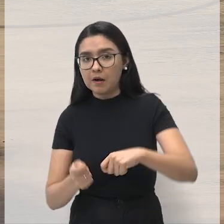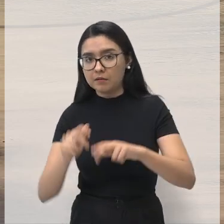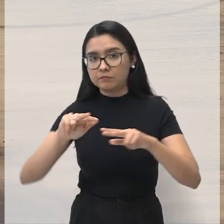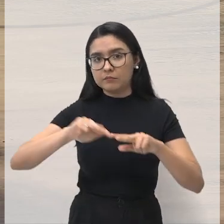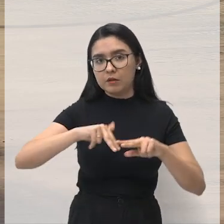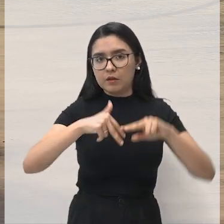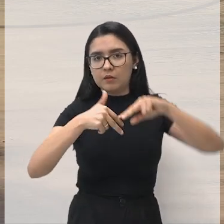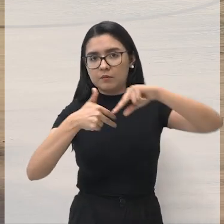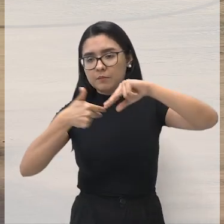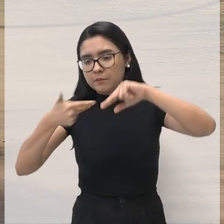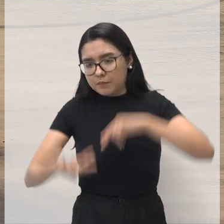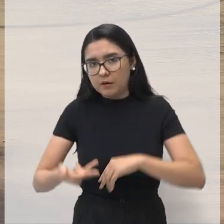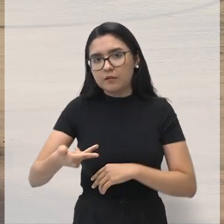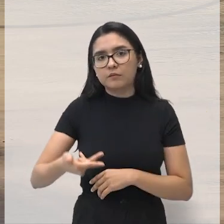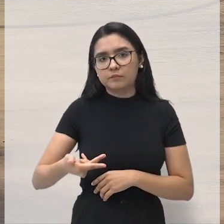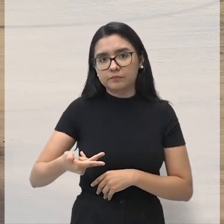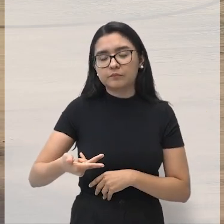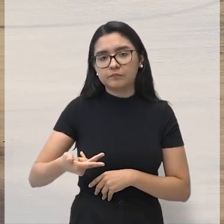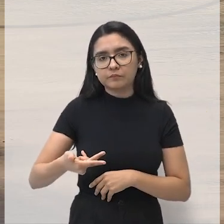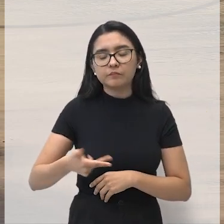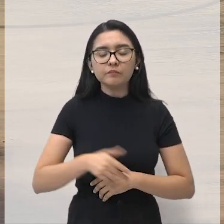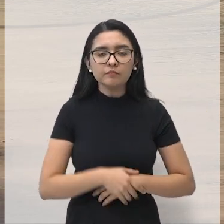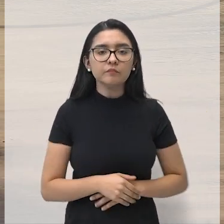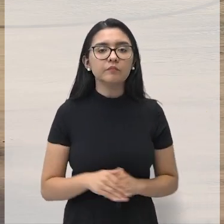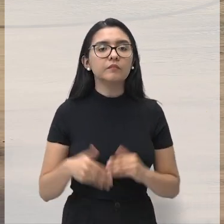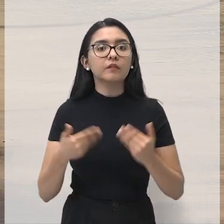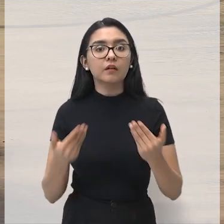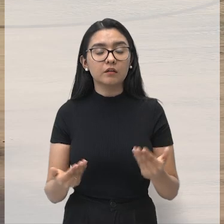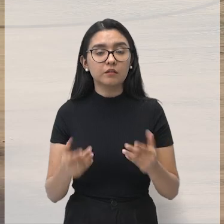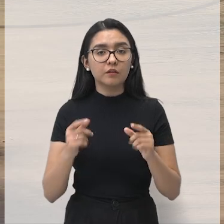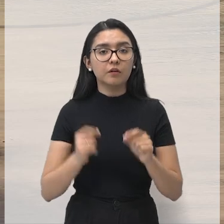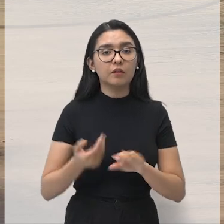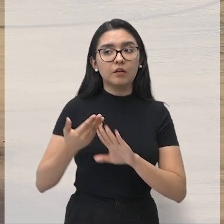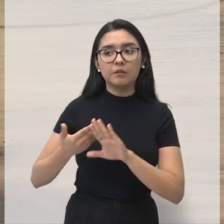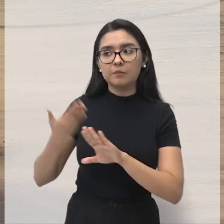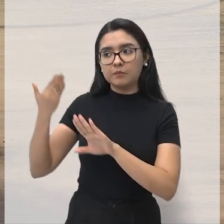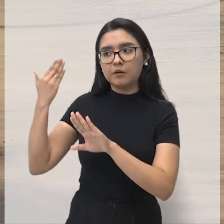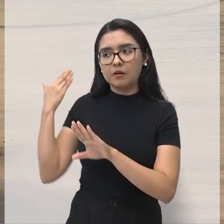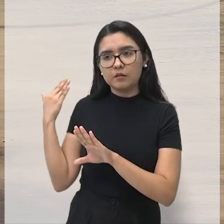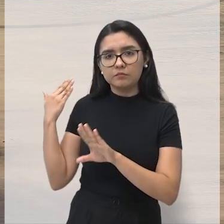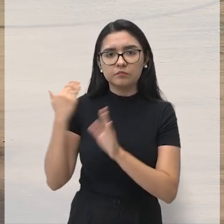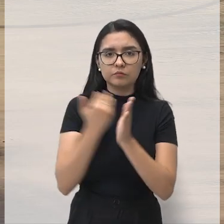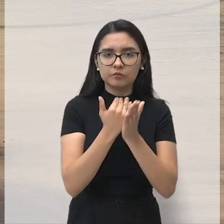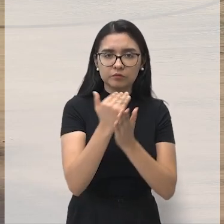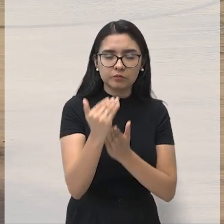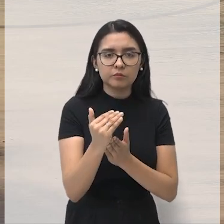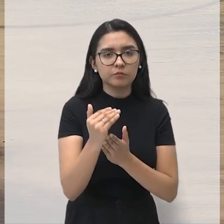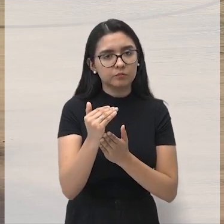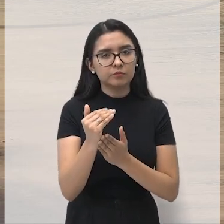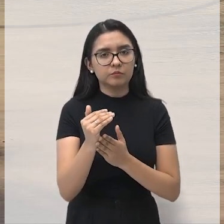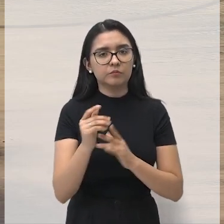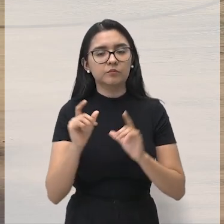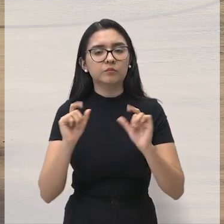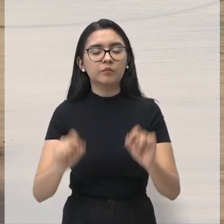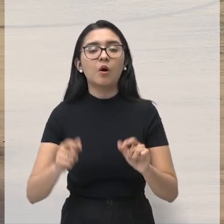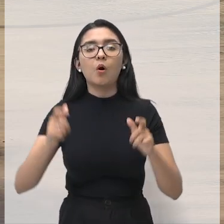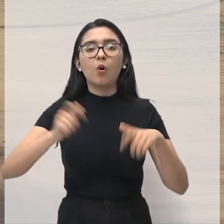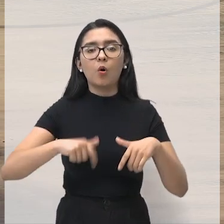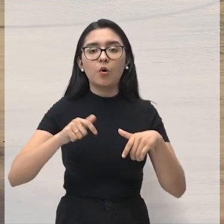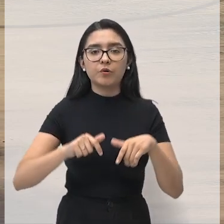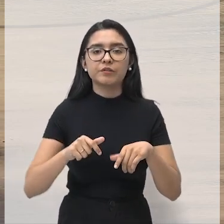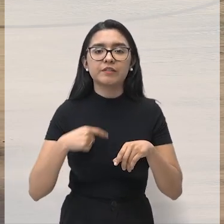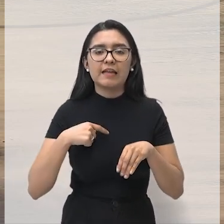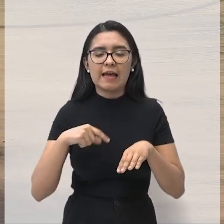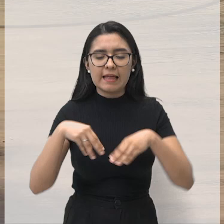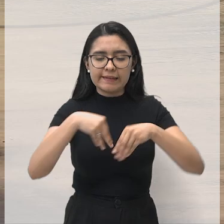seu oponente com a costa no solo. E lá naquela época, né, no início, aonde era na lama,